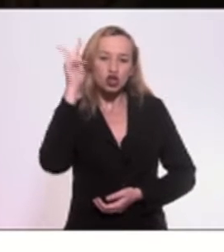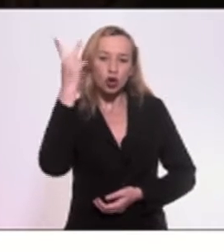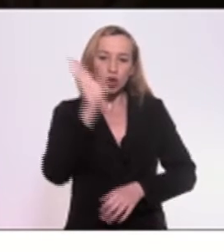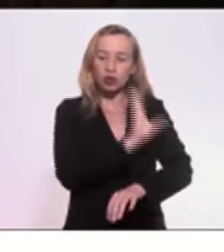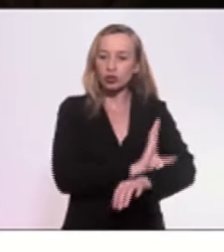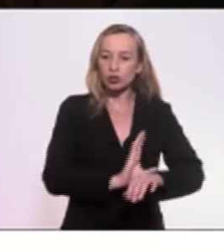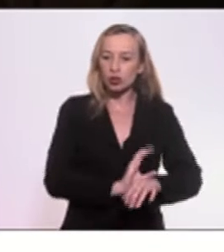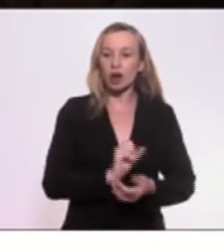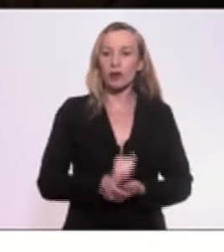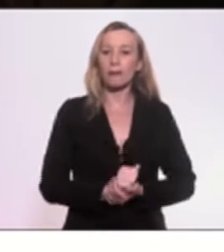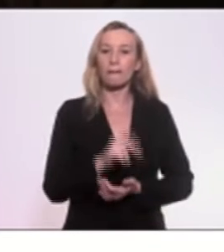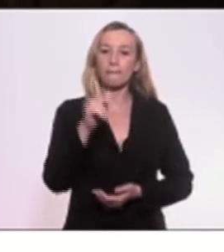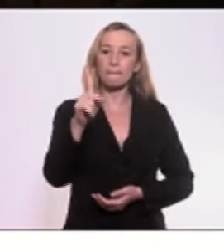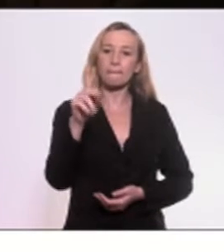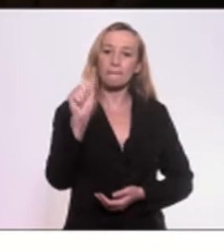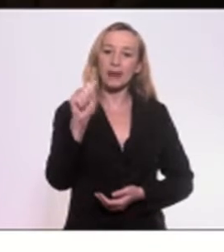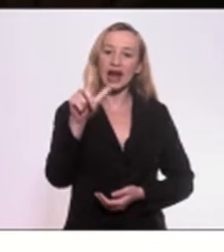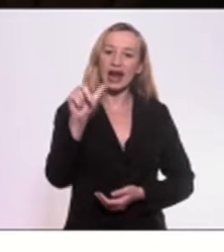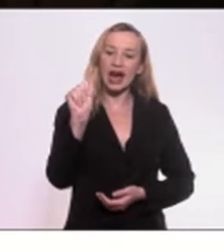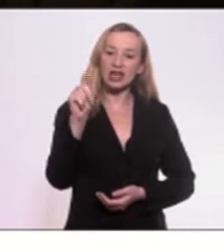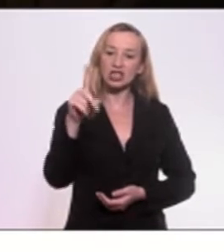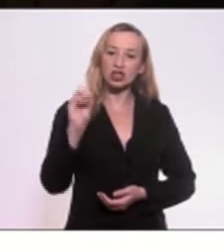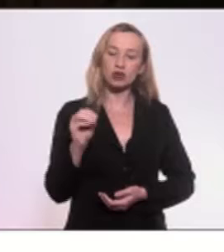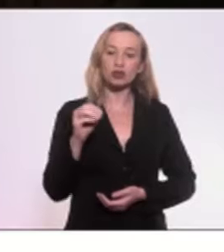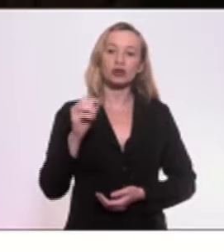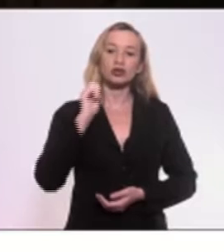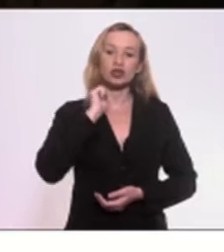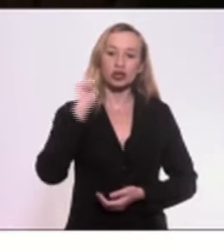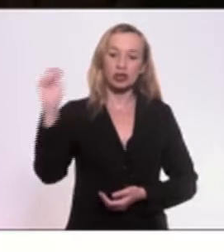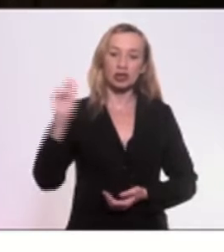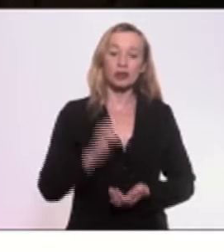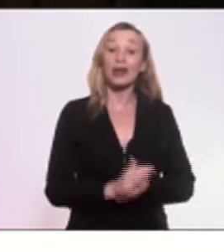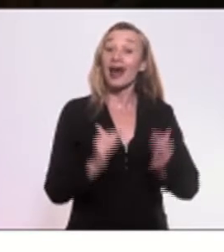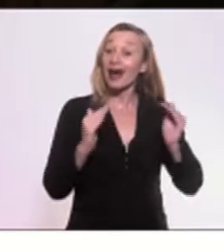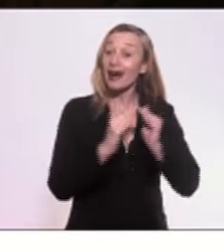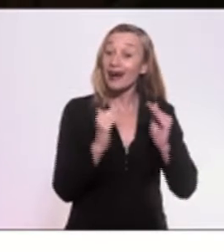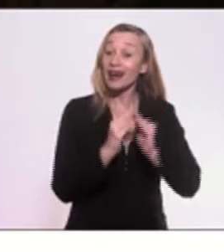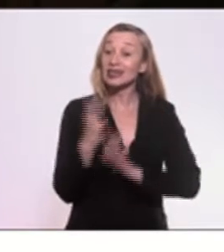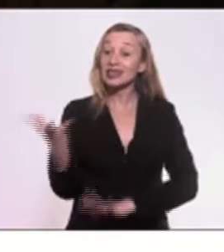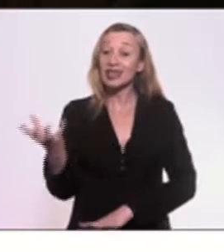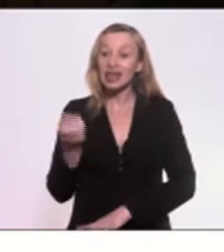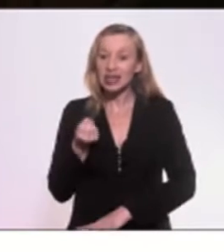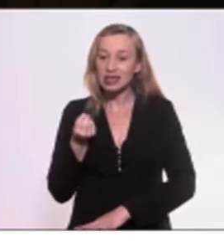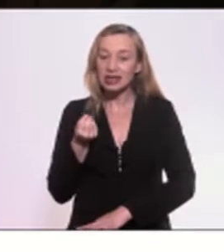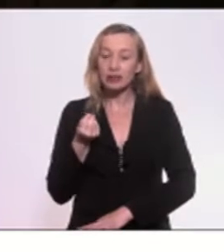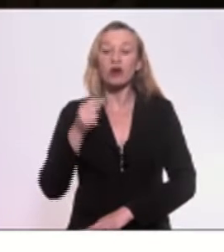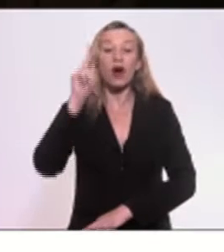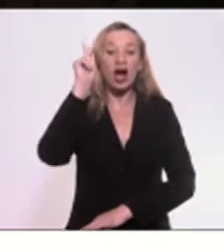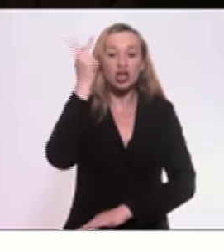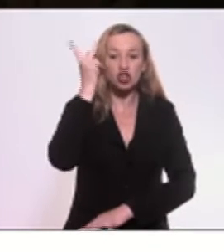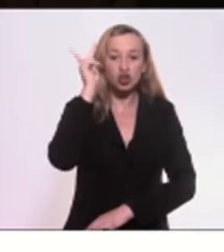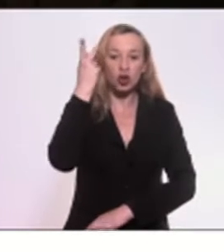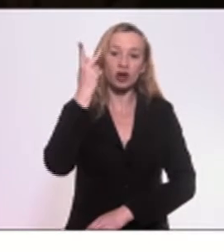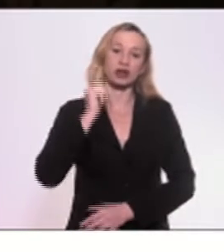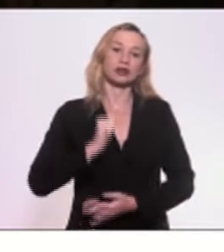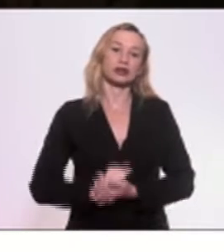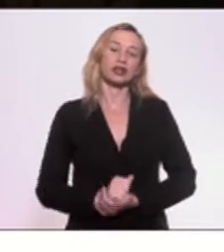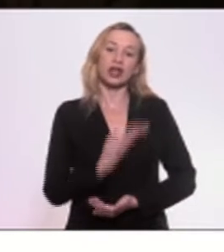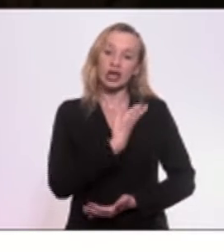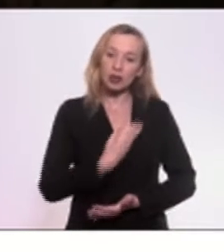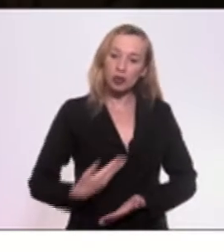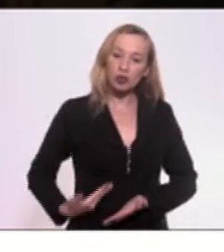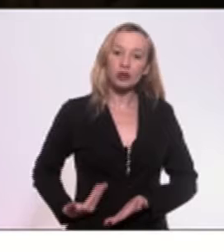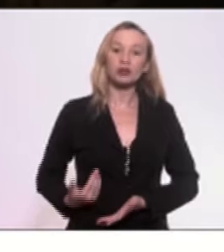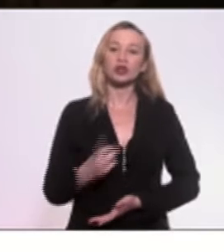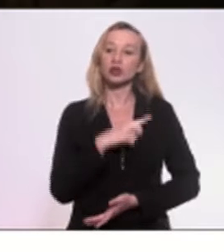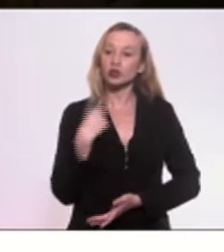Palácio Tiradentes foi a casa que abrigou a história